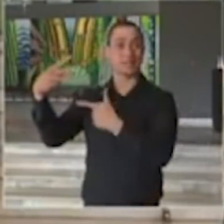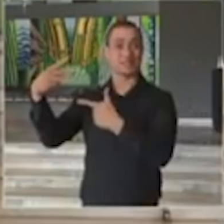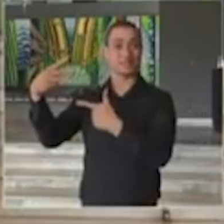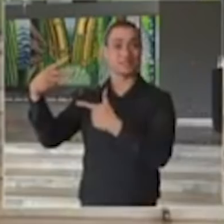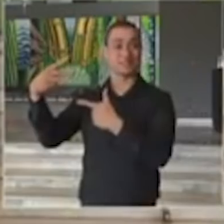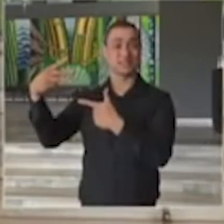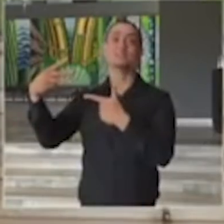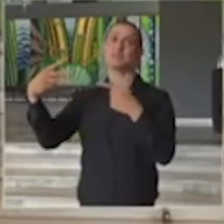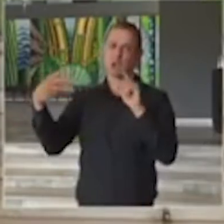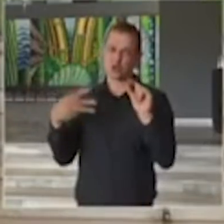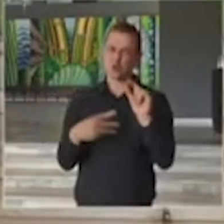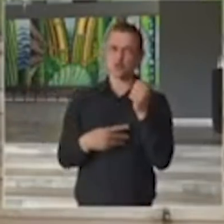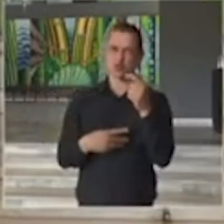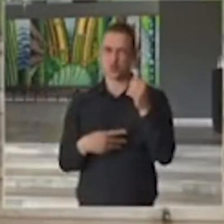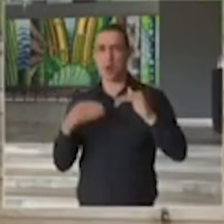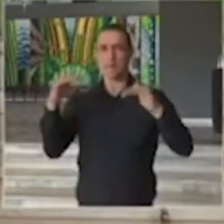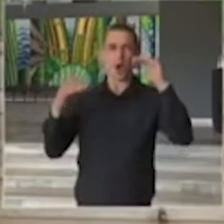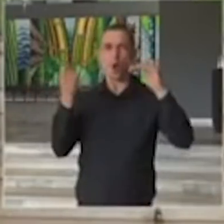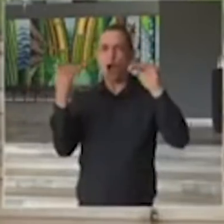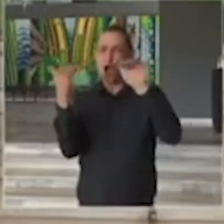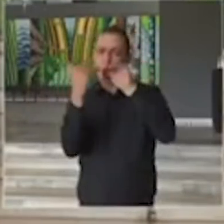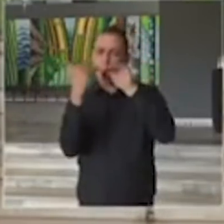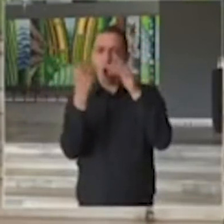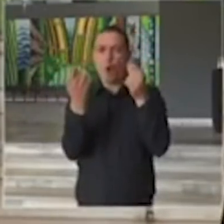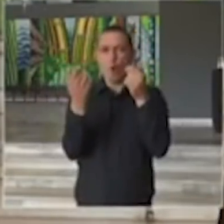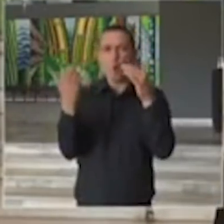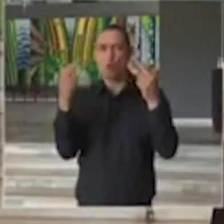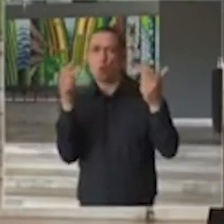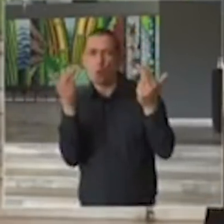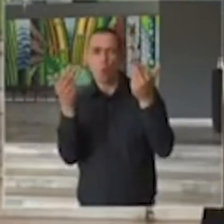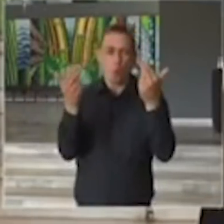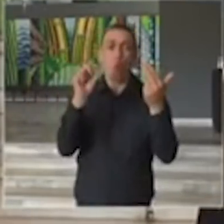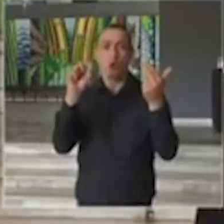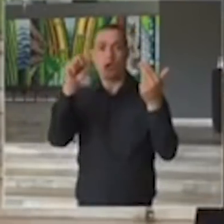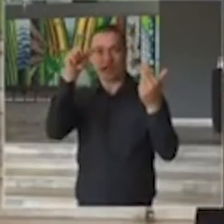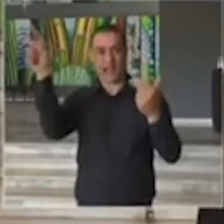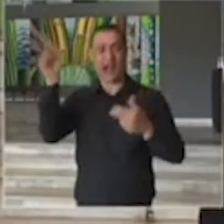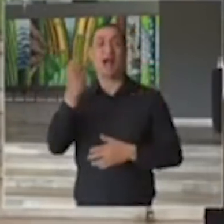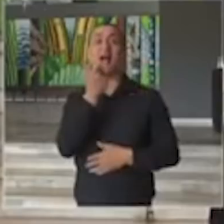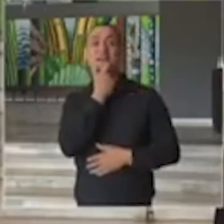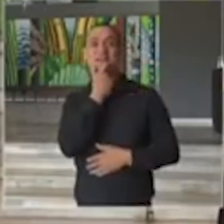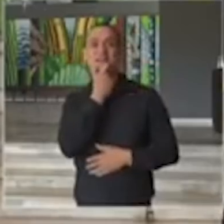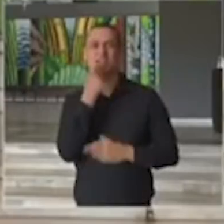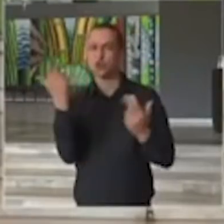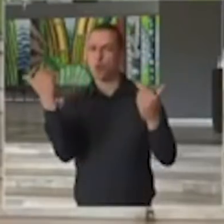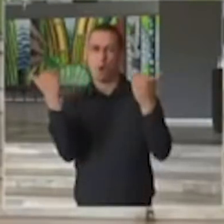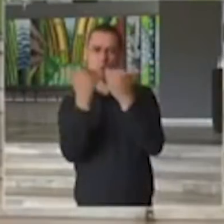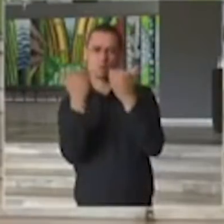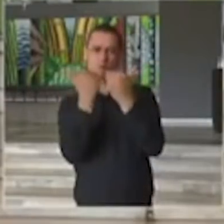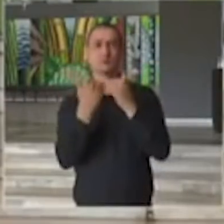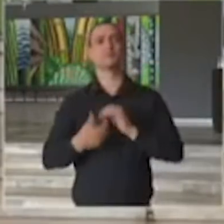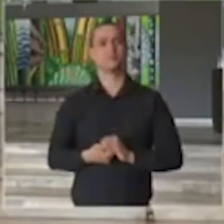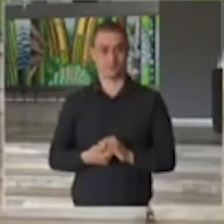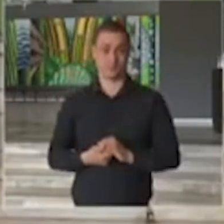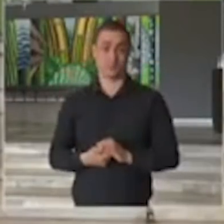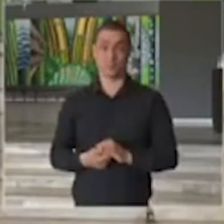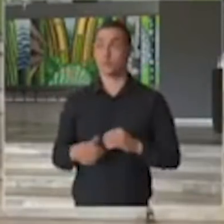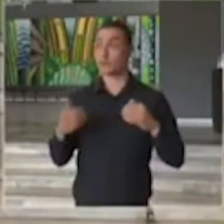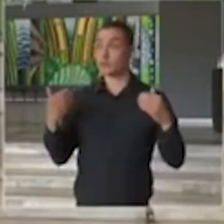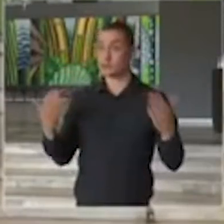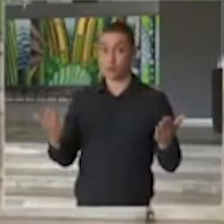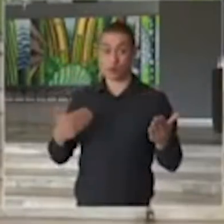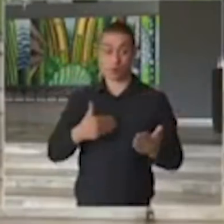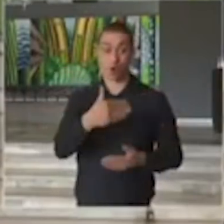praticamente um pouco mais mas praticamente a mesma quantidade de leitos de uti da grã-bretanha a e agora